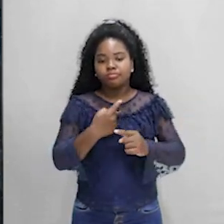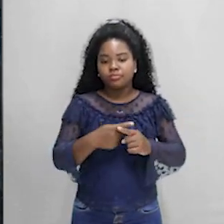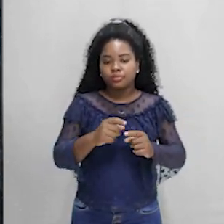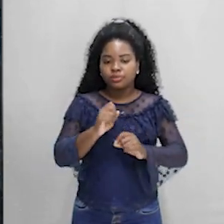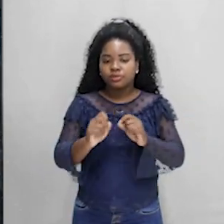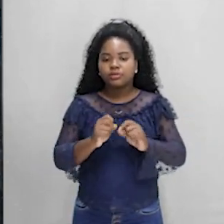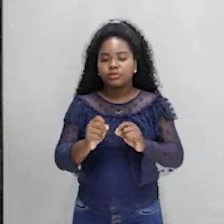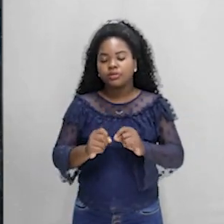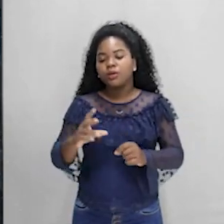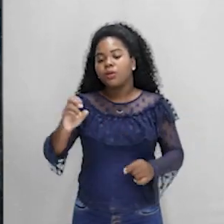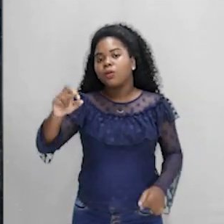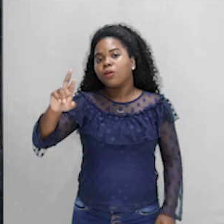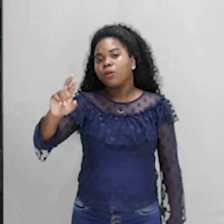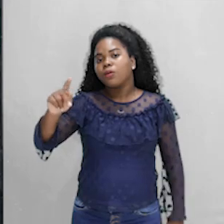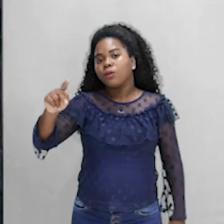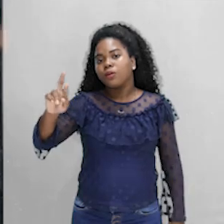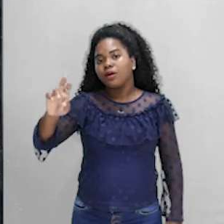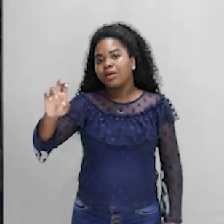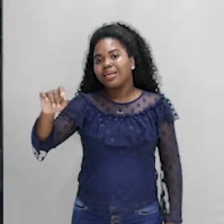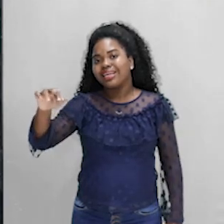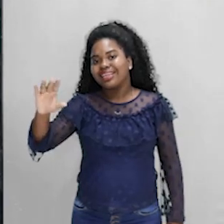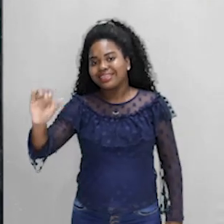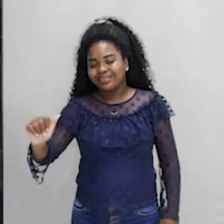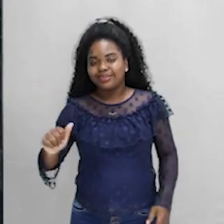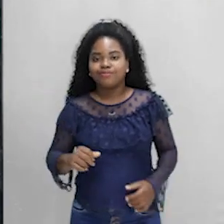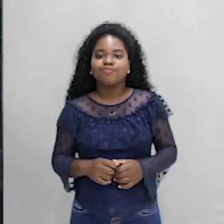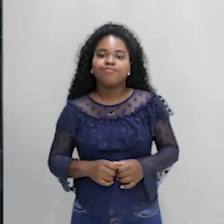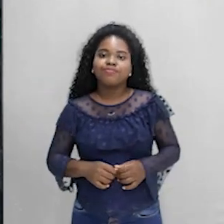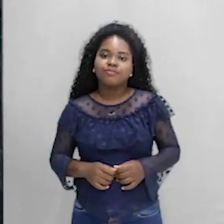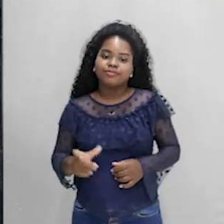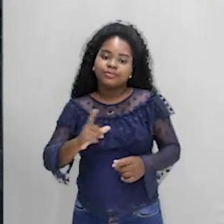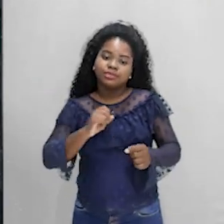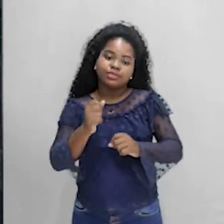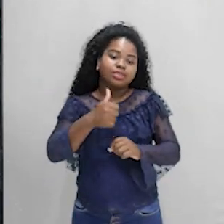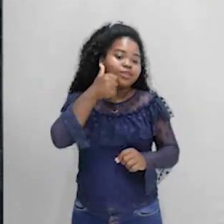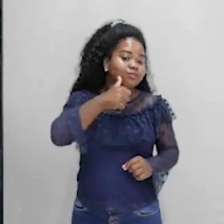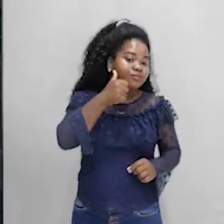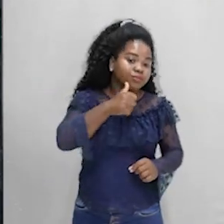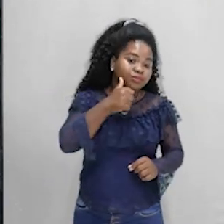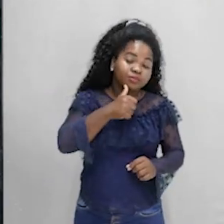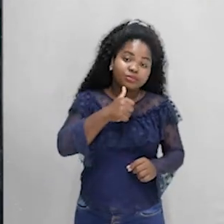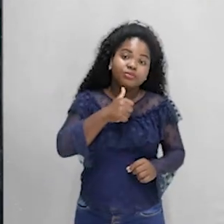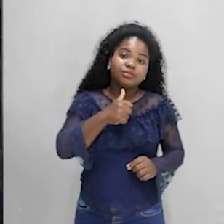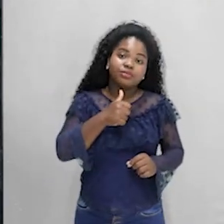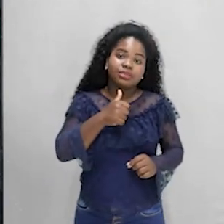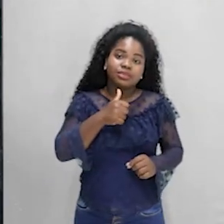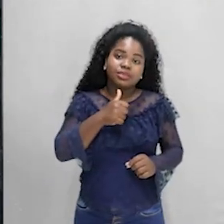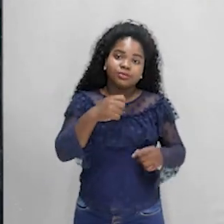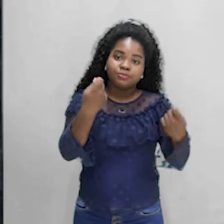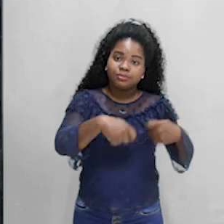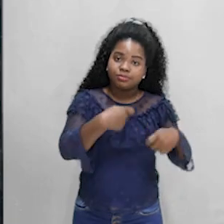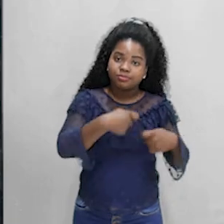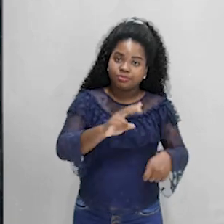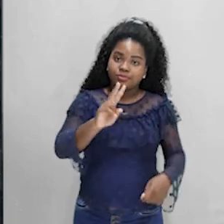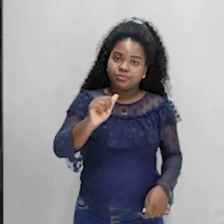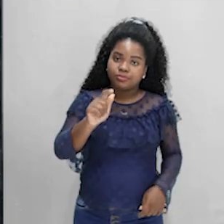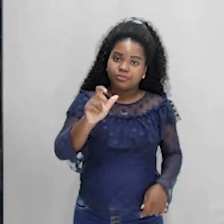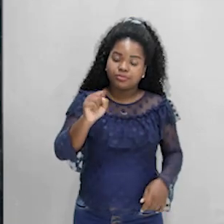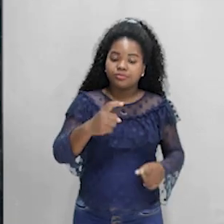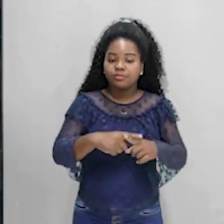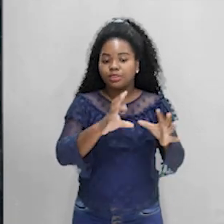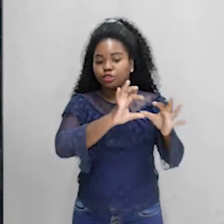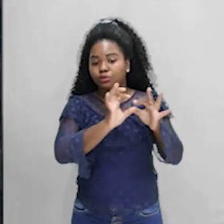trabalhadores, incluindo-se até mesmo crianças e mulheres. Então, a gente tem ali mulheres pedindo vagas. Só que o contexto